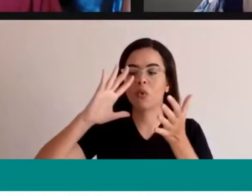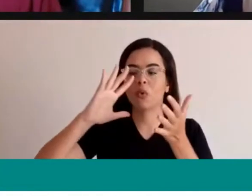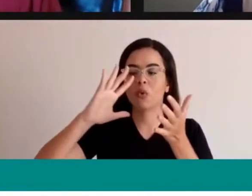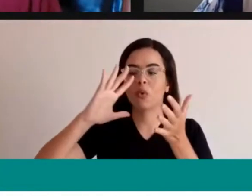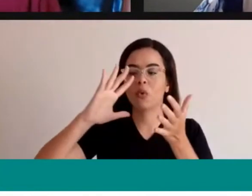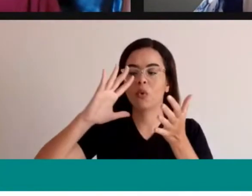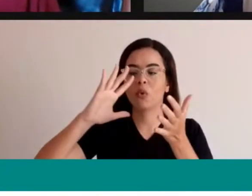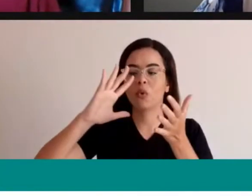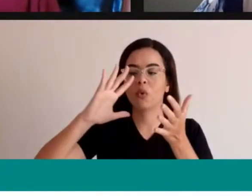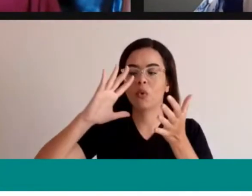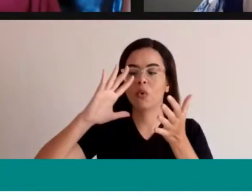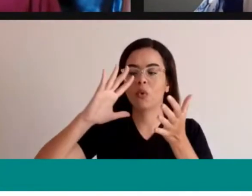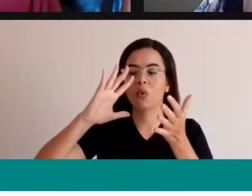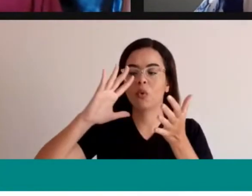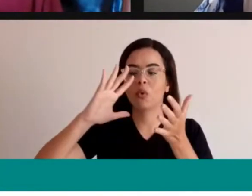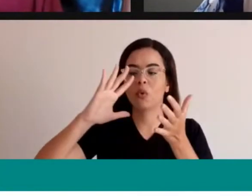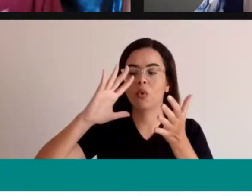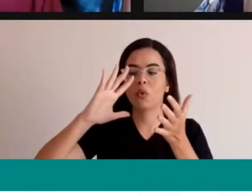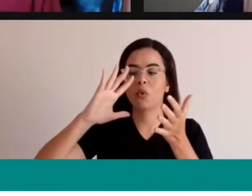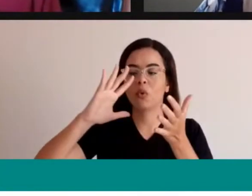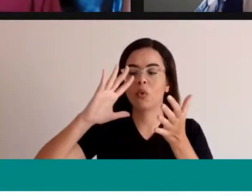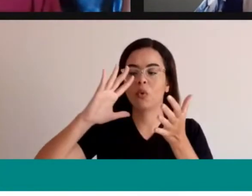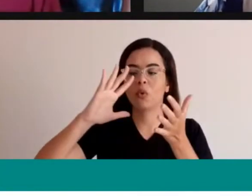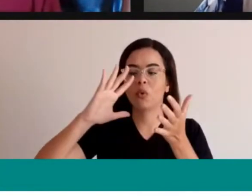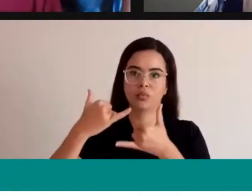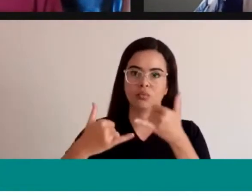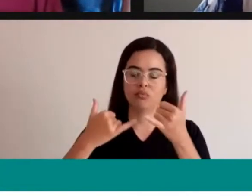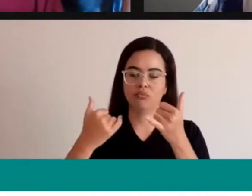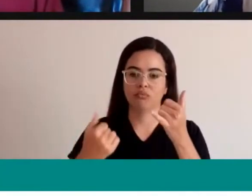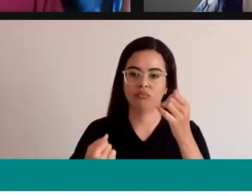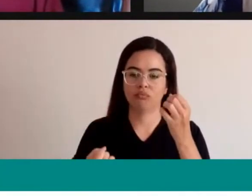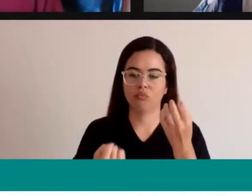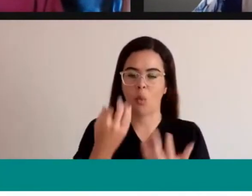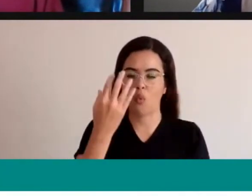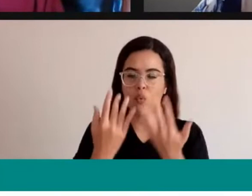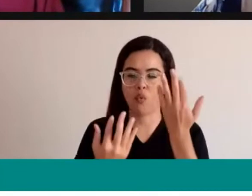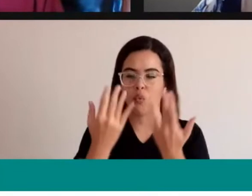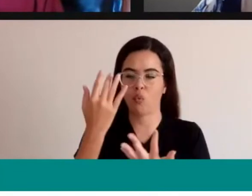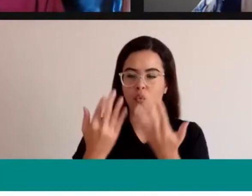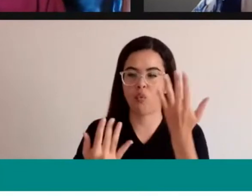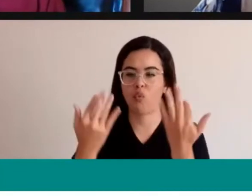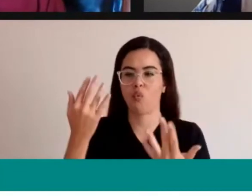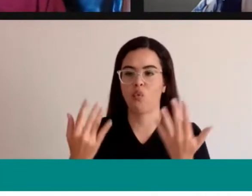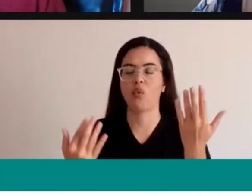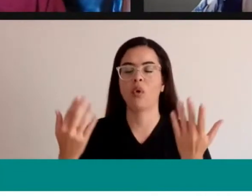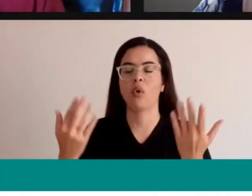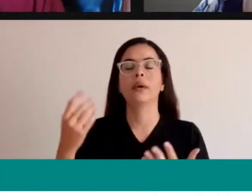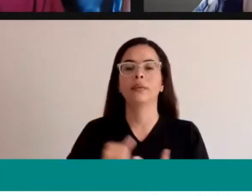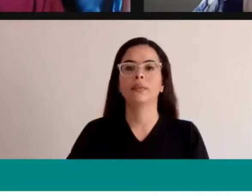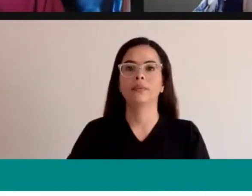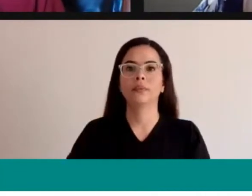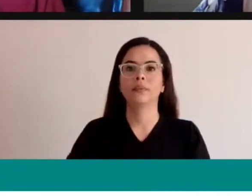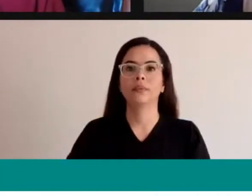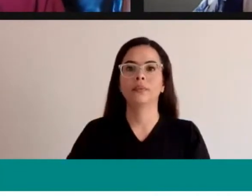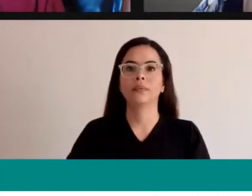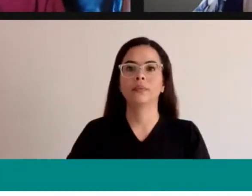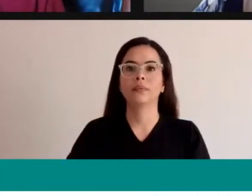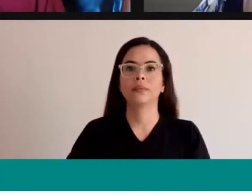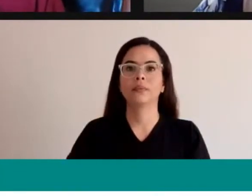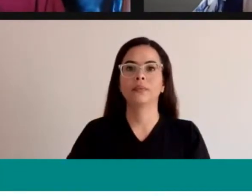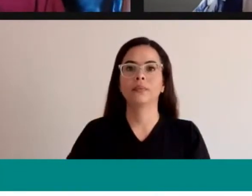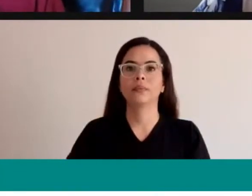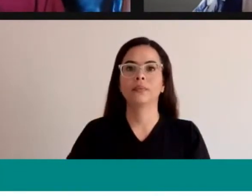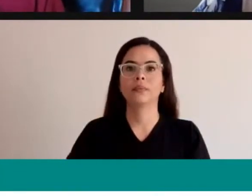utilizando do teste de chamas, que é quando você coloca algum sal de algum elemento no fogo e